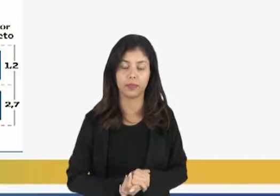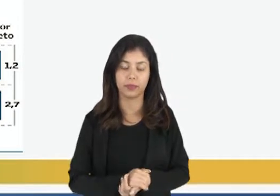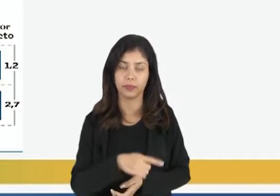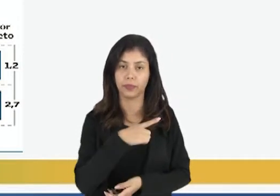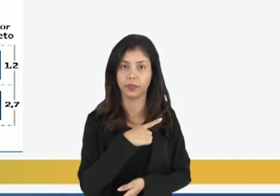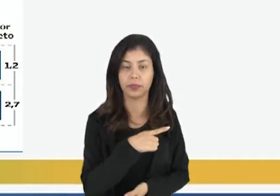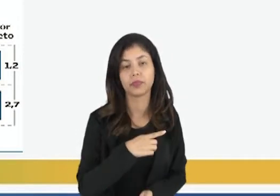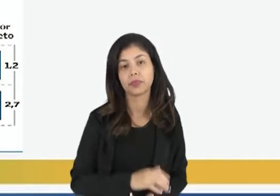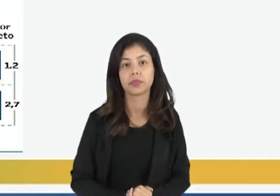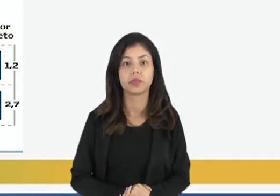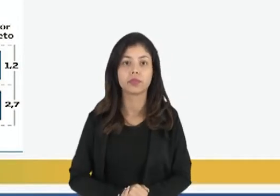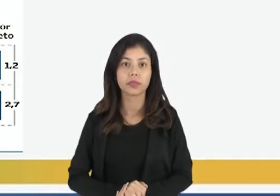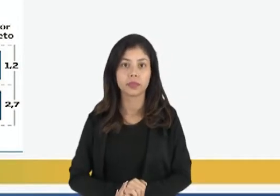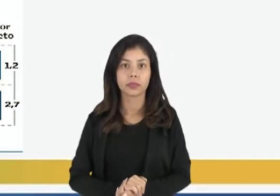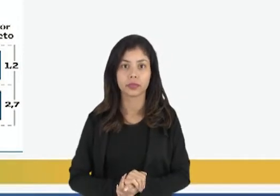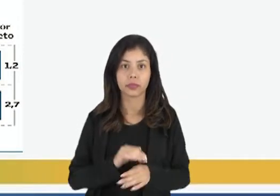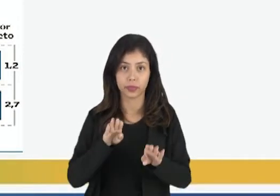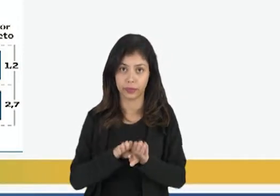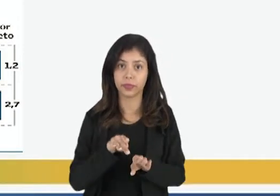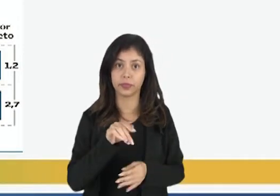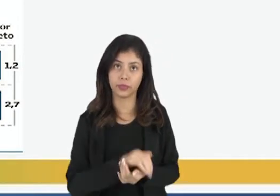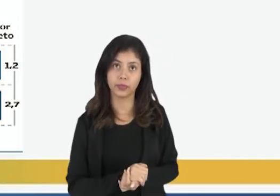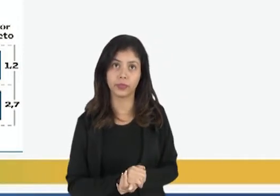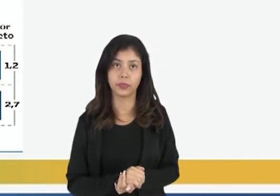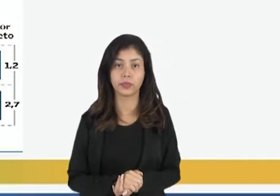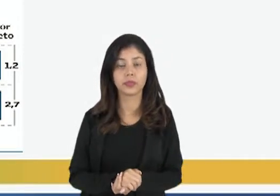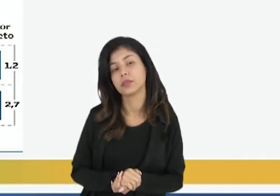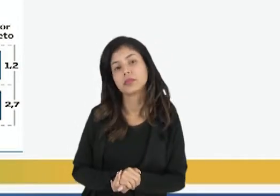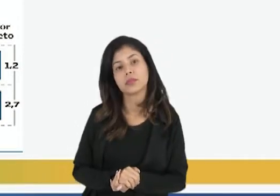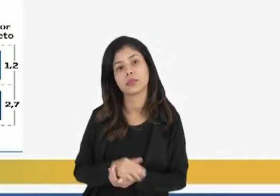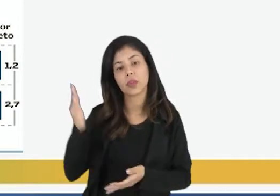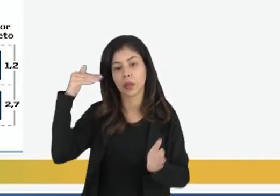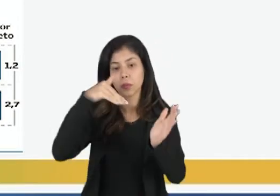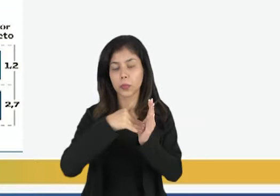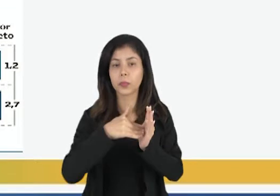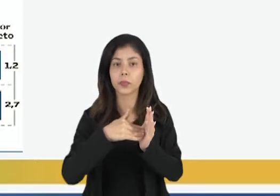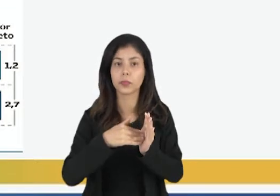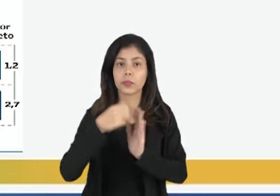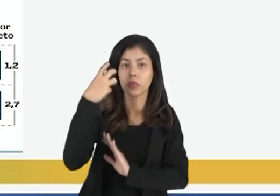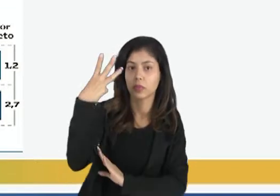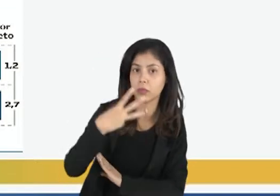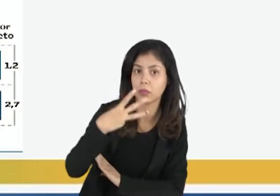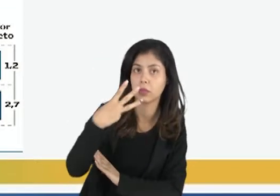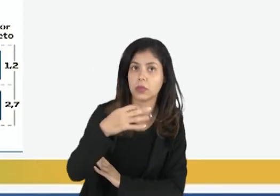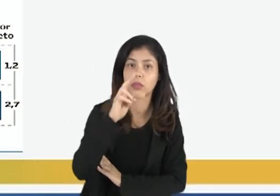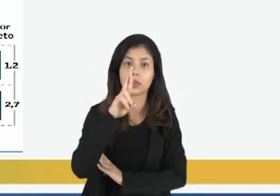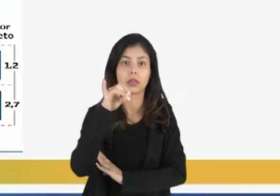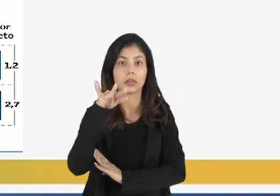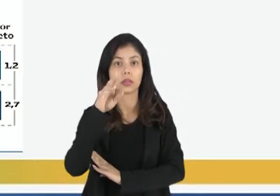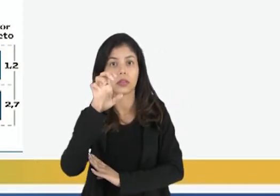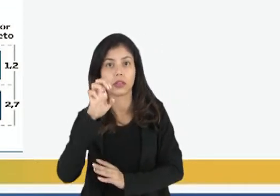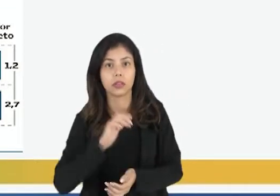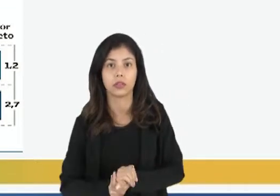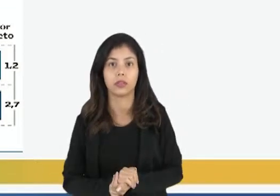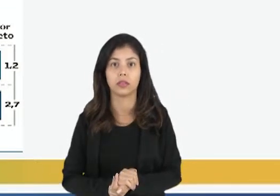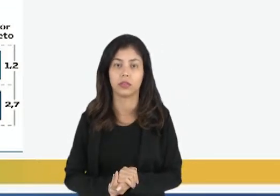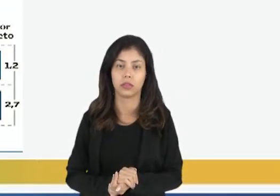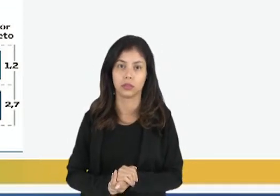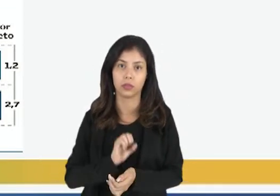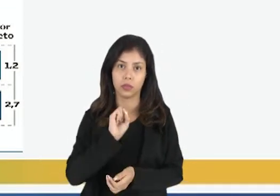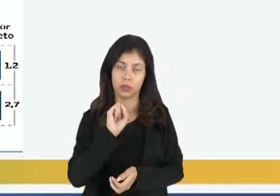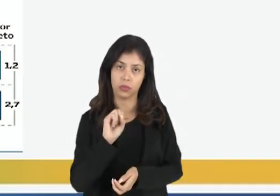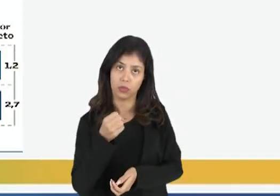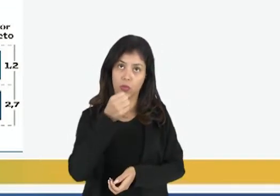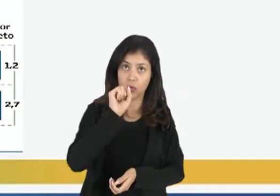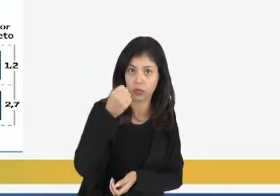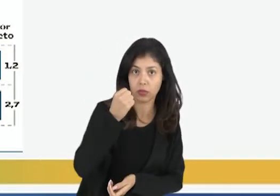tendo somente o ensino fundamental, até o terceiro trimestre de 2012 eram